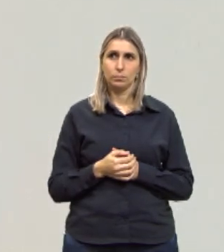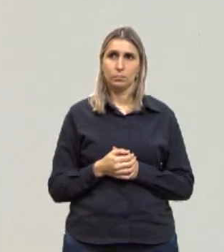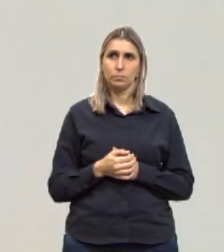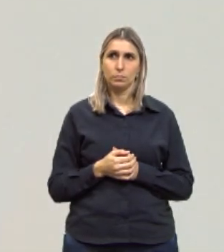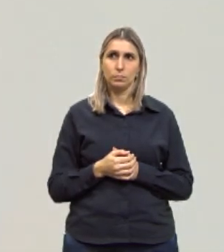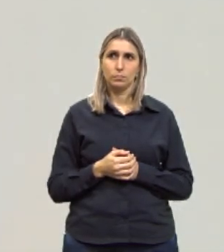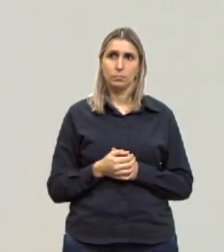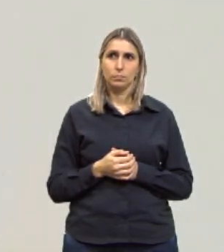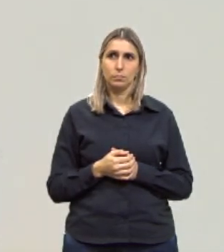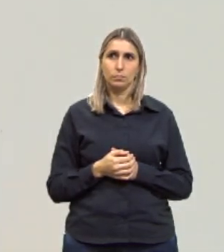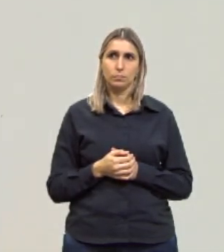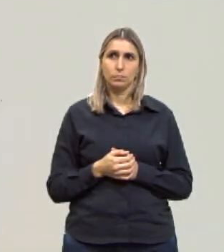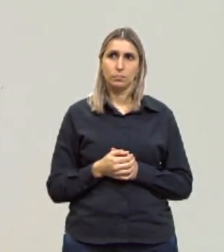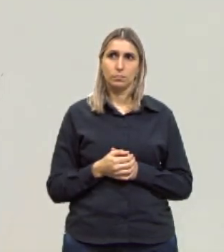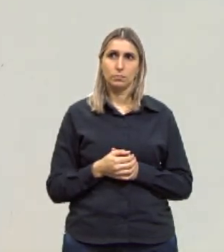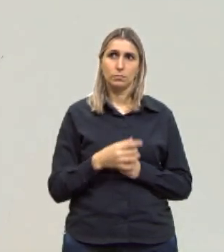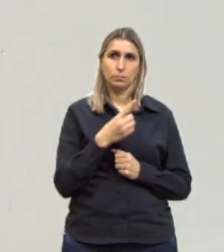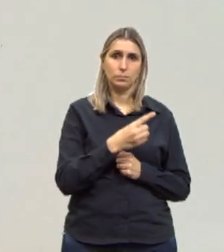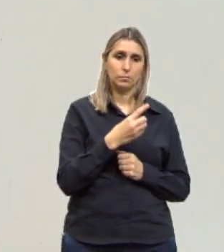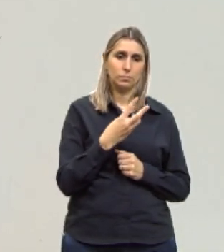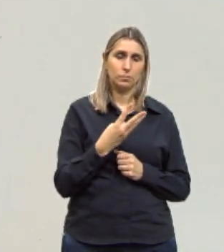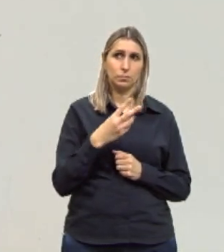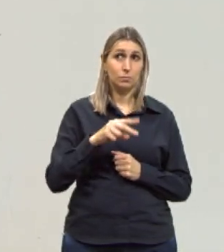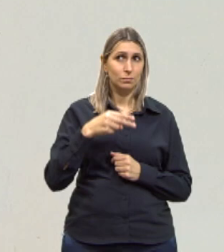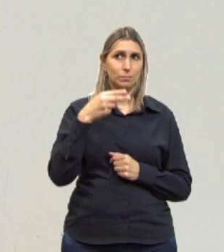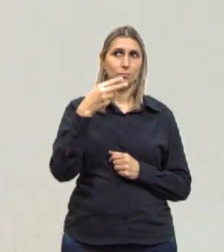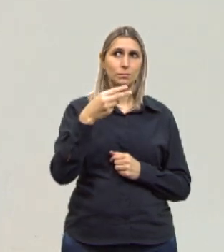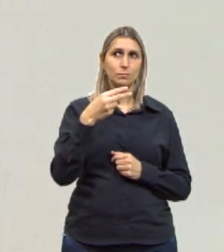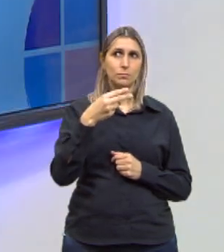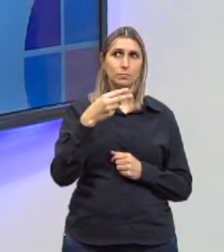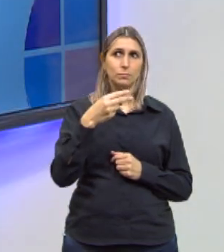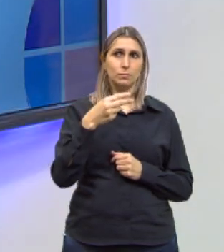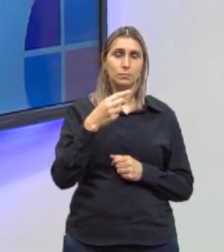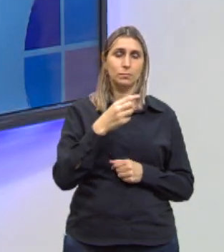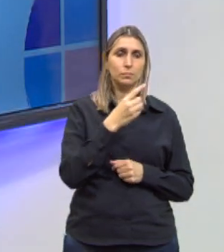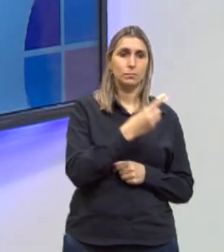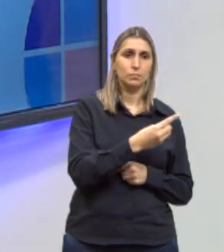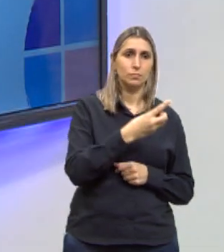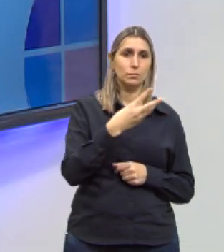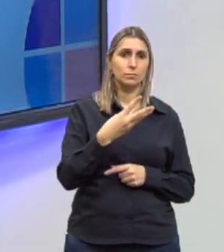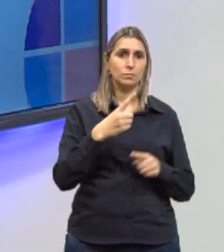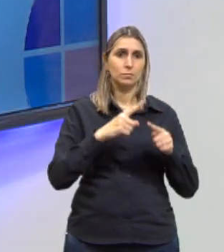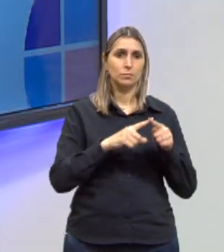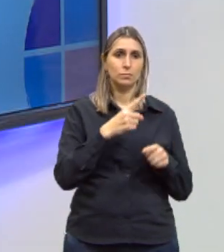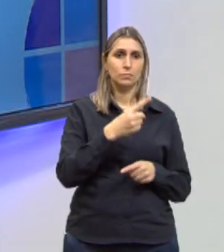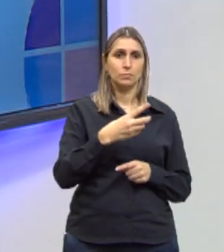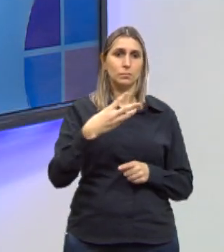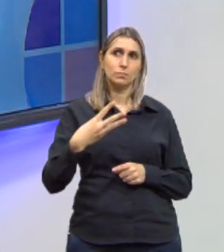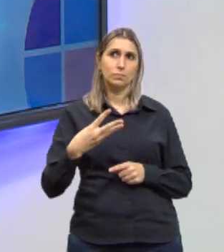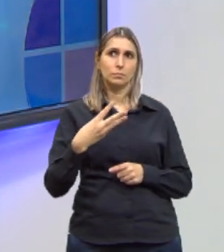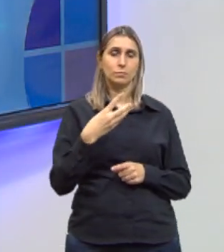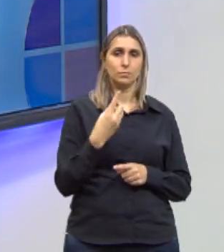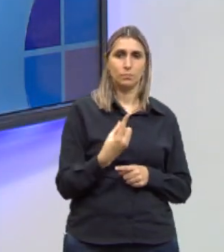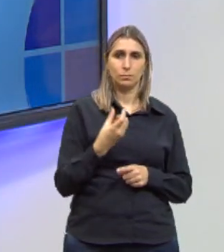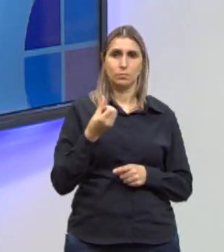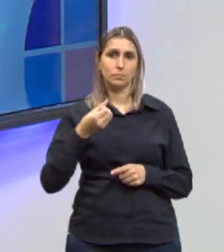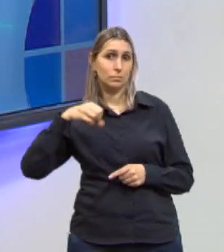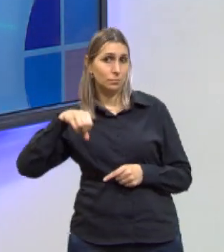ver. 13 ao quadrado, 13 vezes 13,